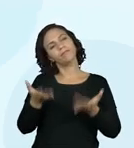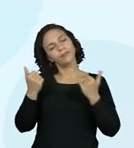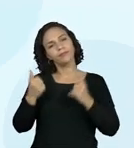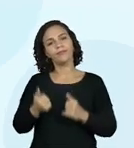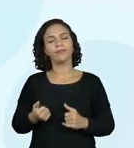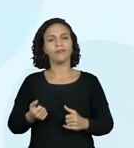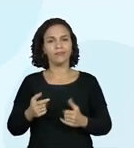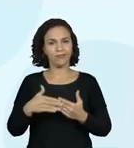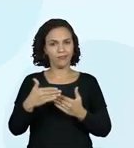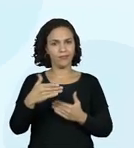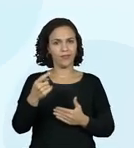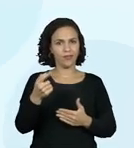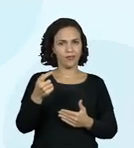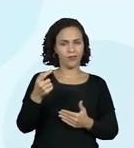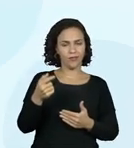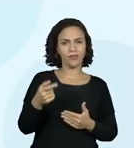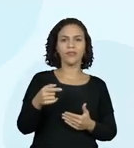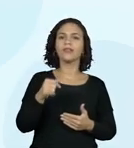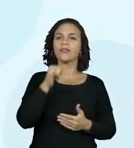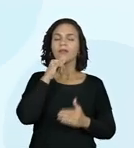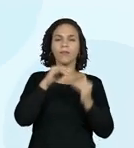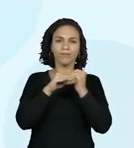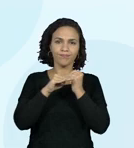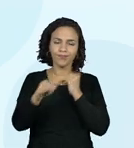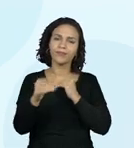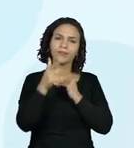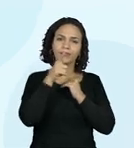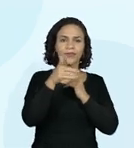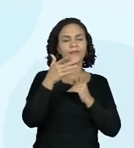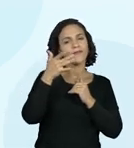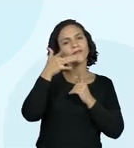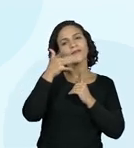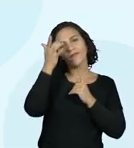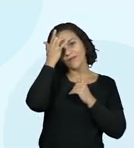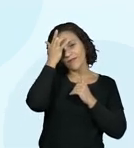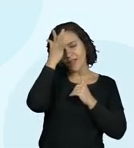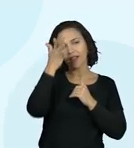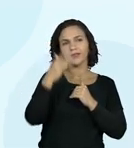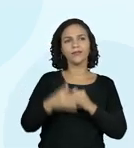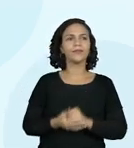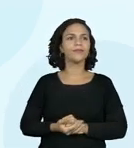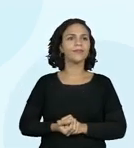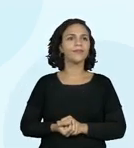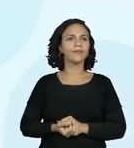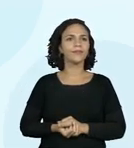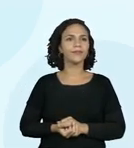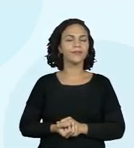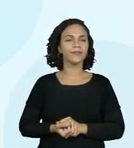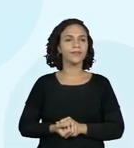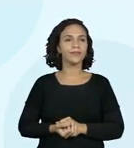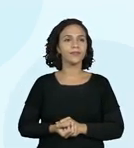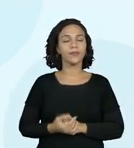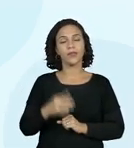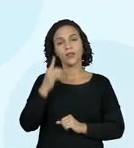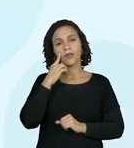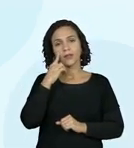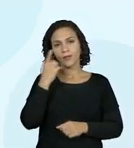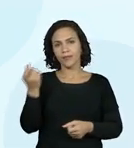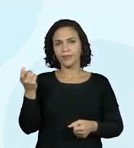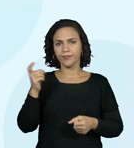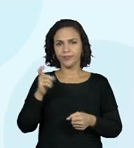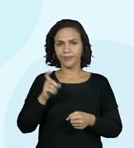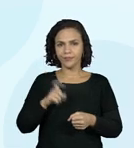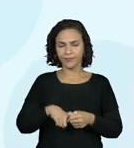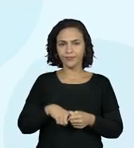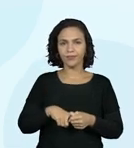chegar nas regularidades, que vai ficar mais fácil para vocês, que tem só mais um para a gente responder. Então, vamos lá, voltando aqui. O prisma de